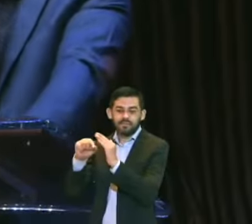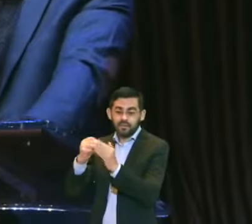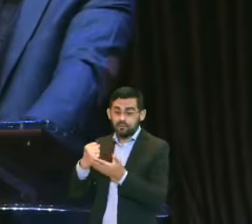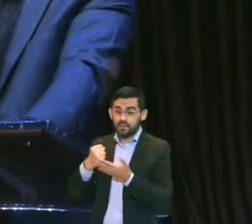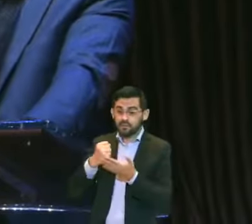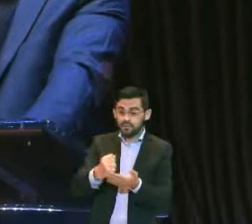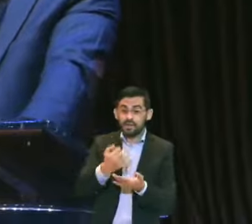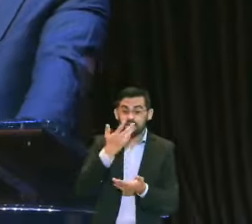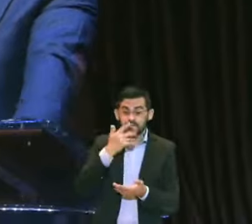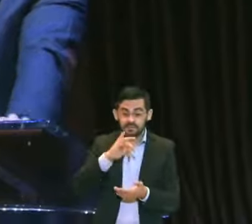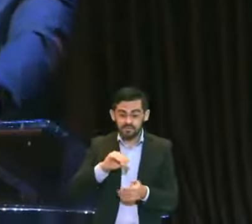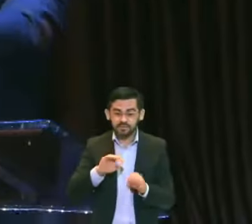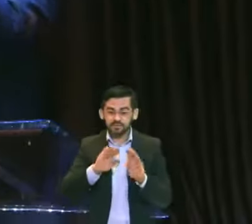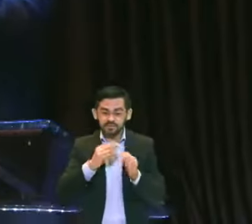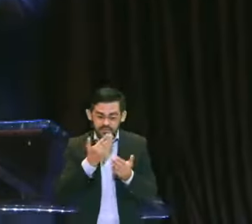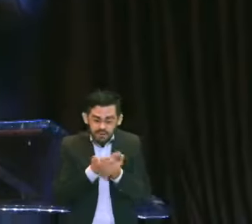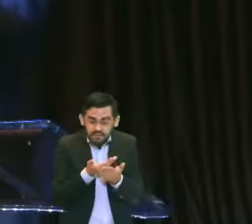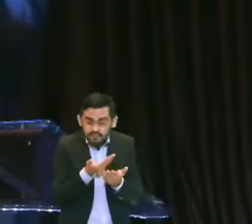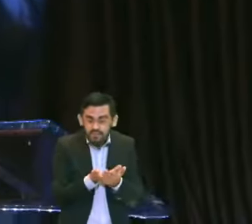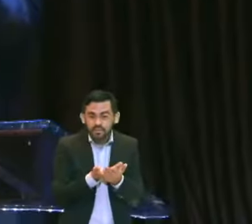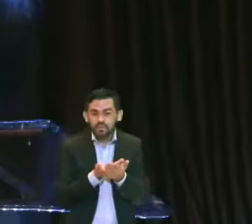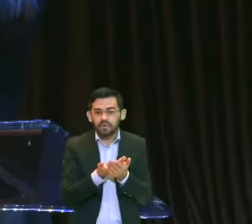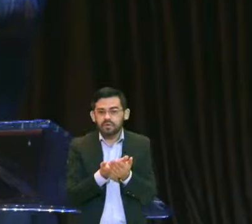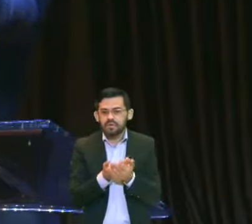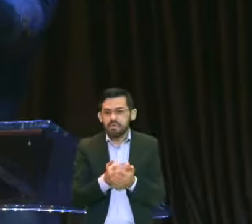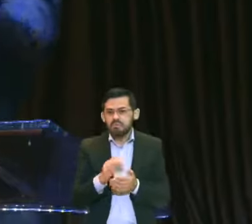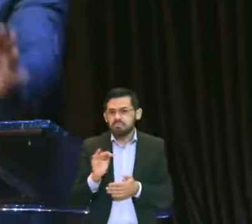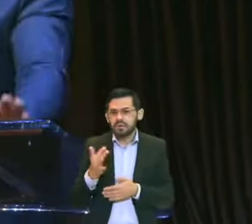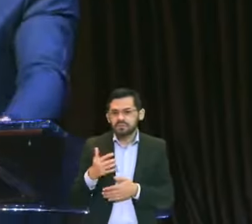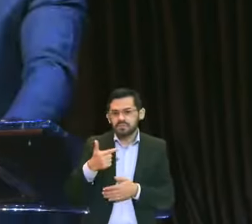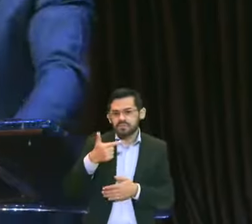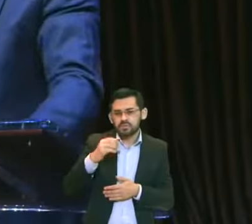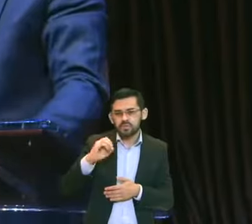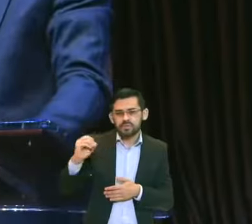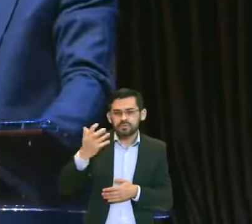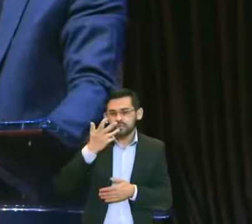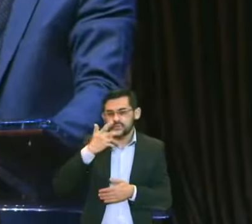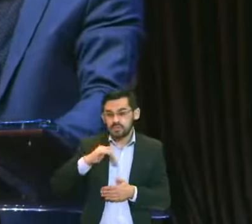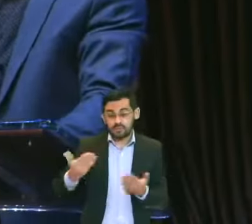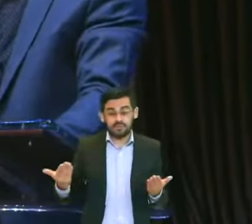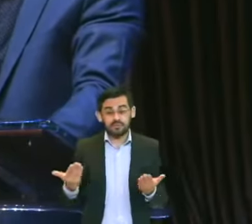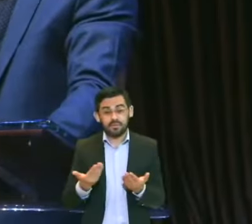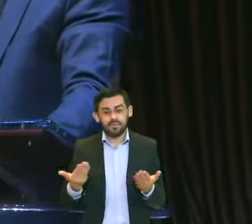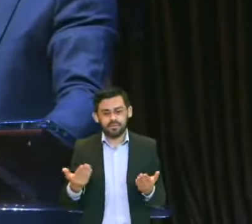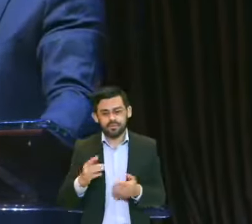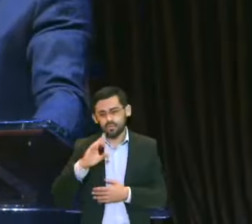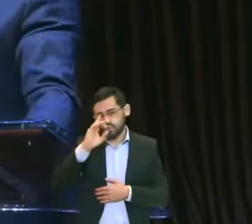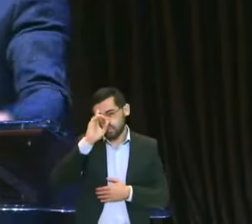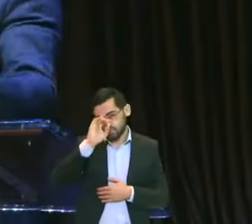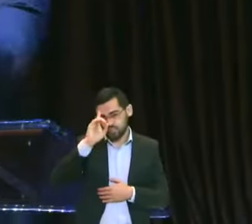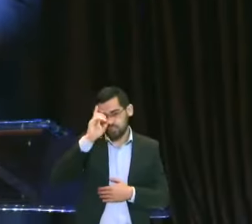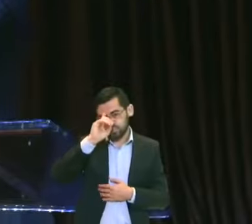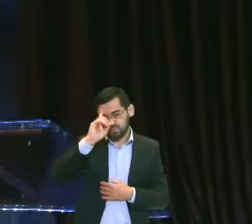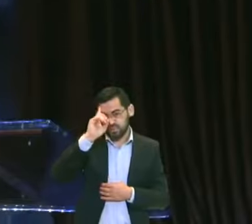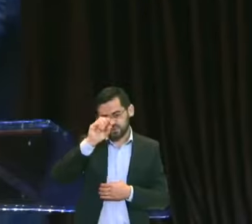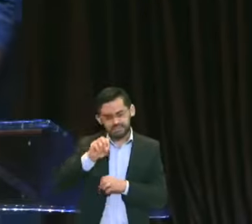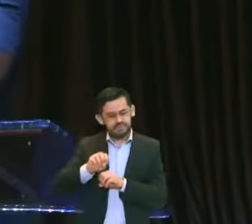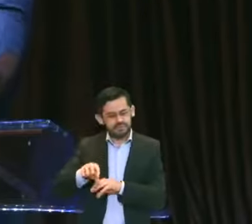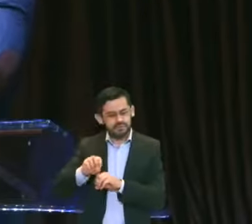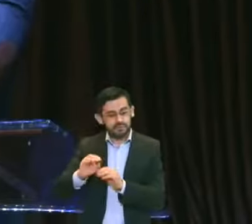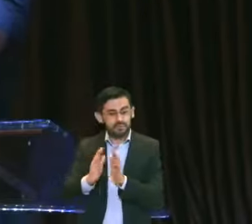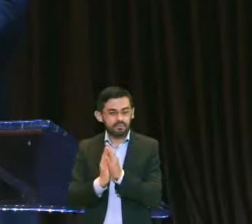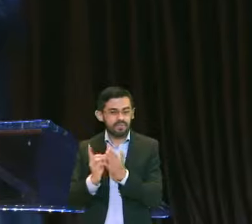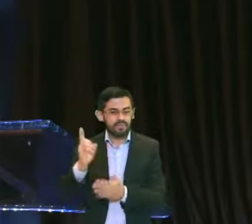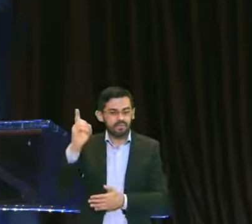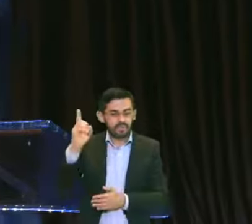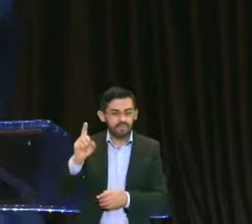escolar, que atende cerca de 200 crianças hoje, todos os dias, ensinando a palavra de